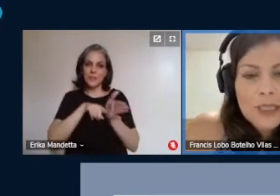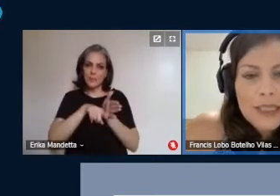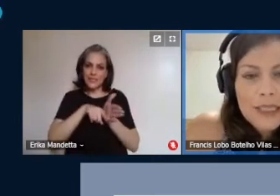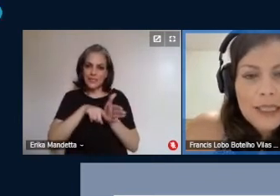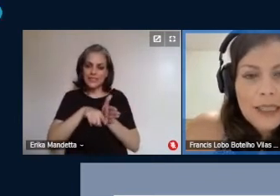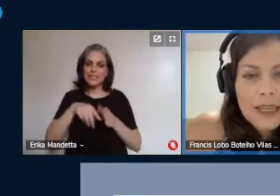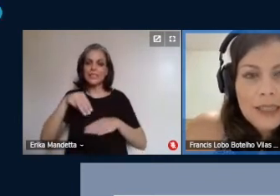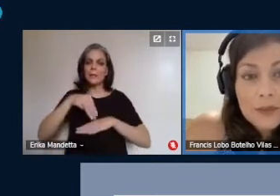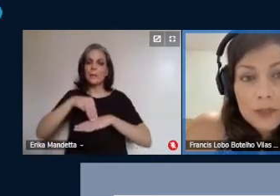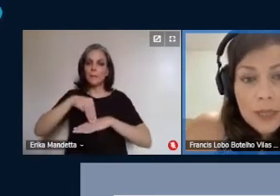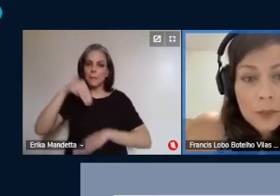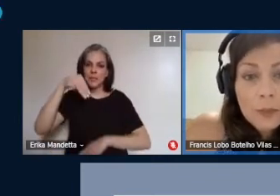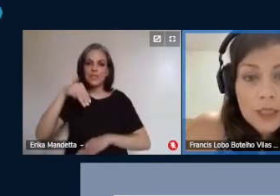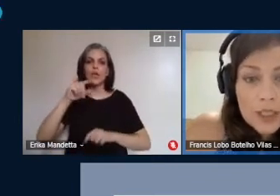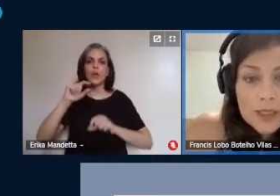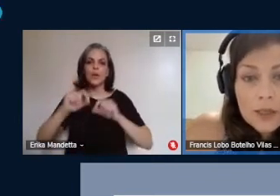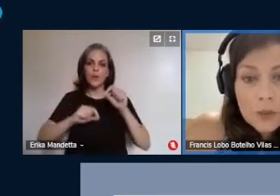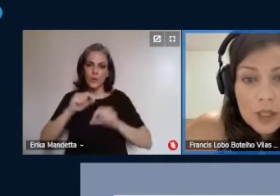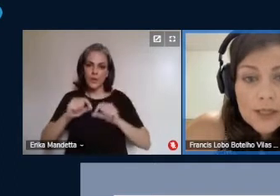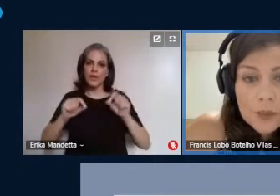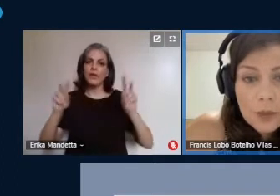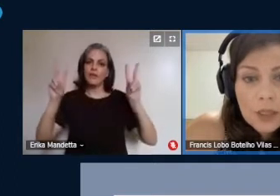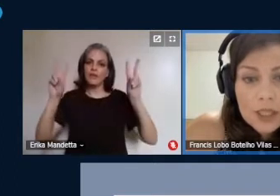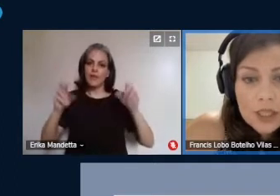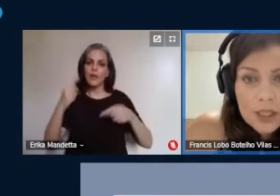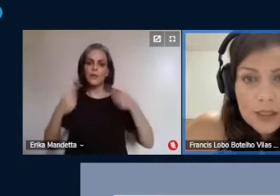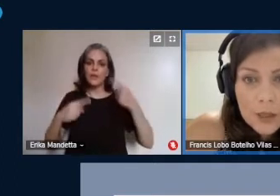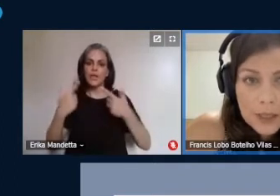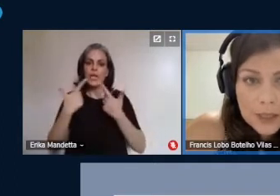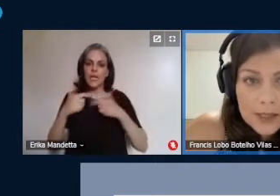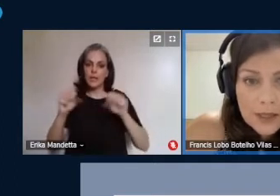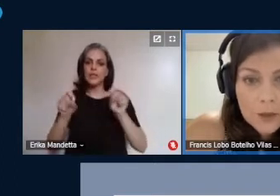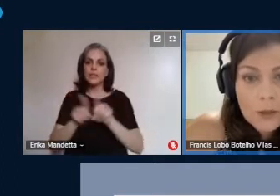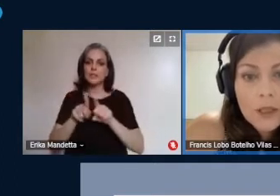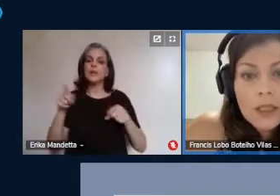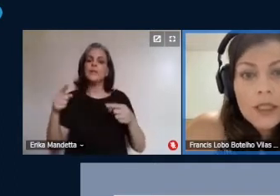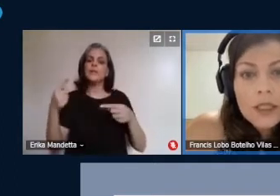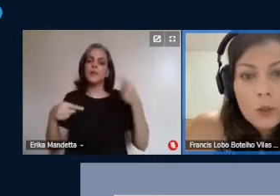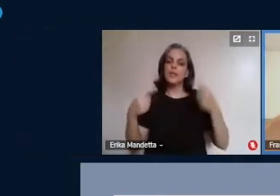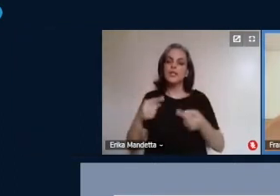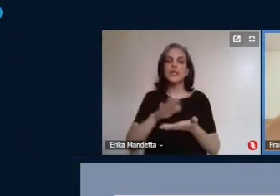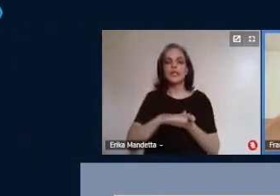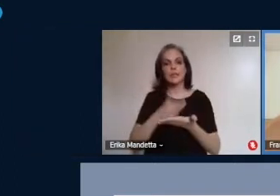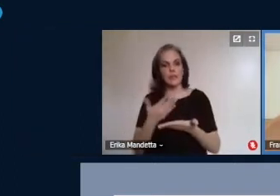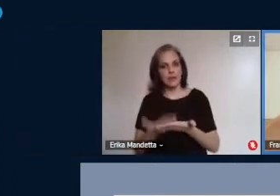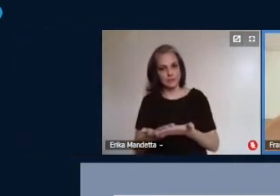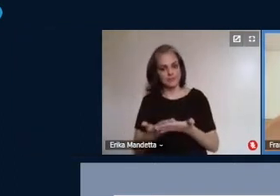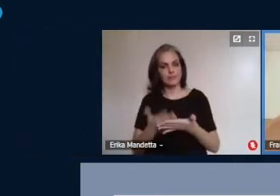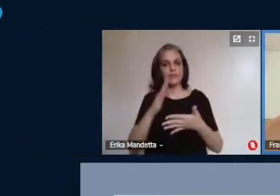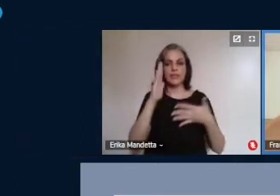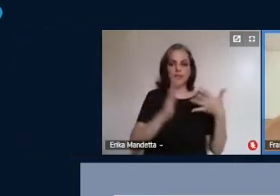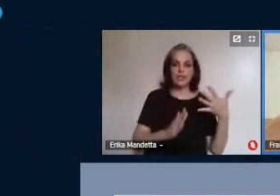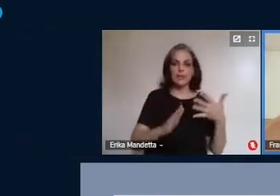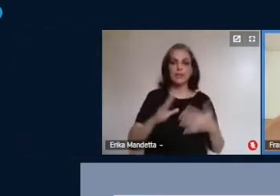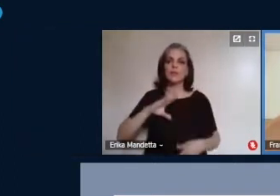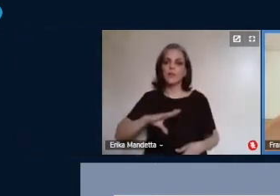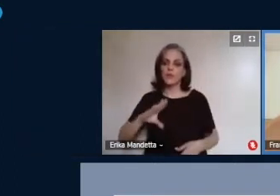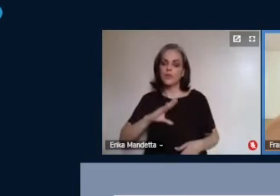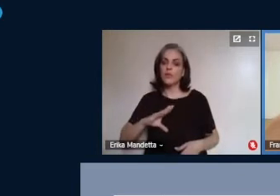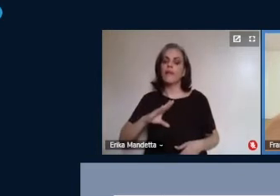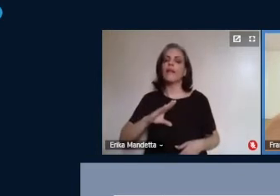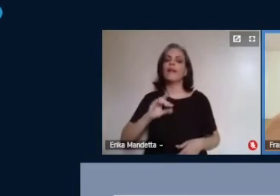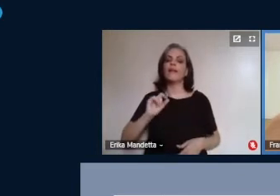teve o tema Políticas Linguísticas e Políticas de Interpretação no Par Libras Português, no Congresso